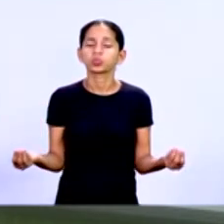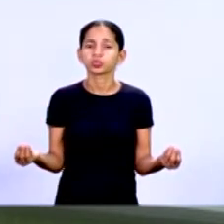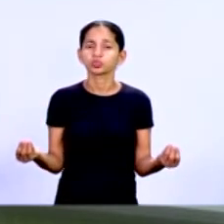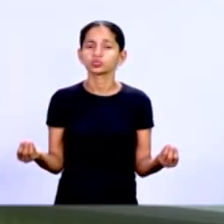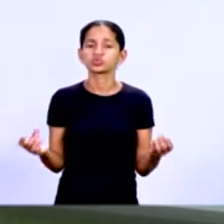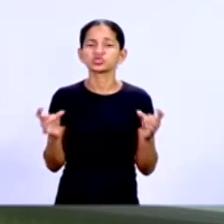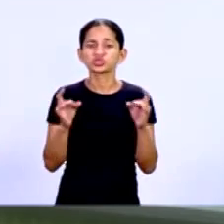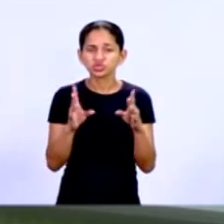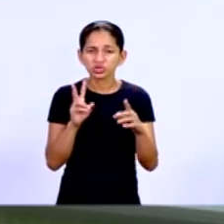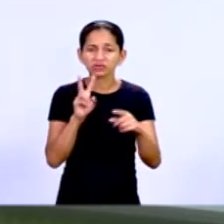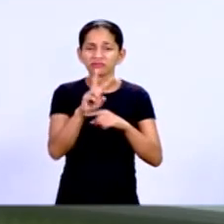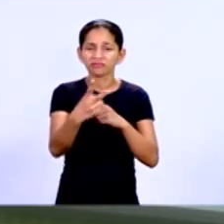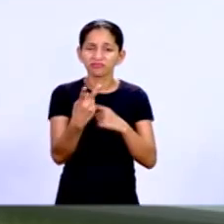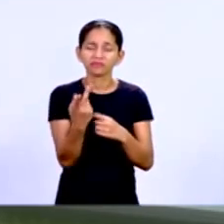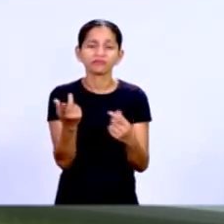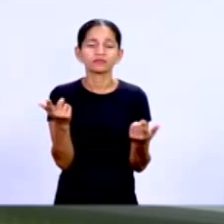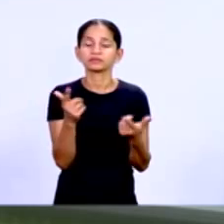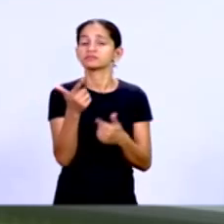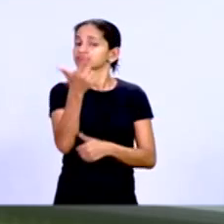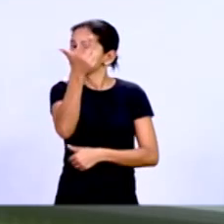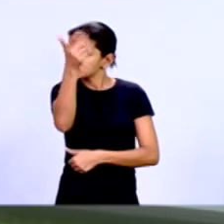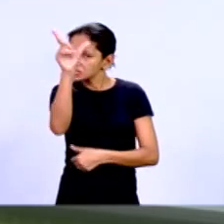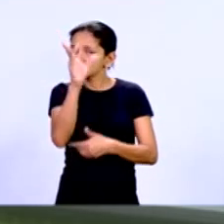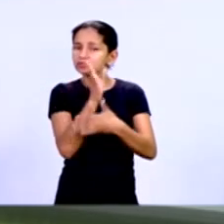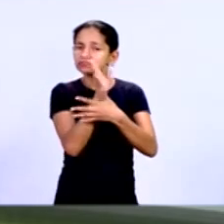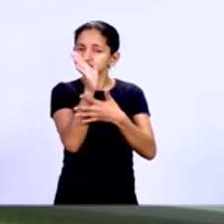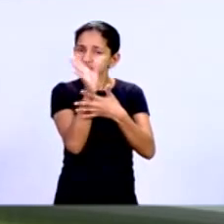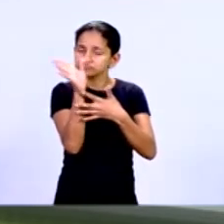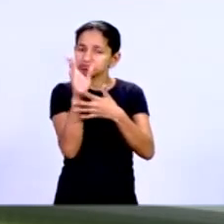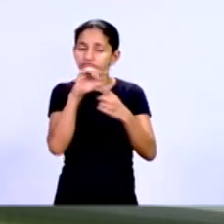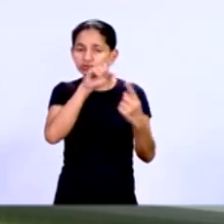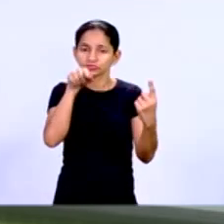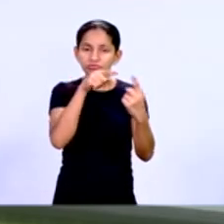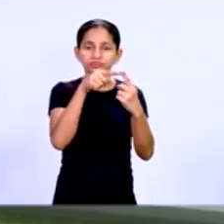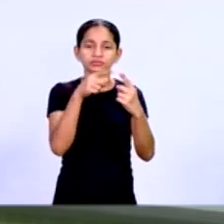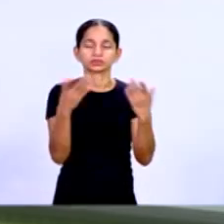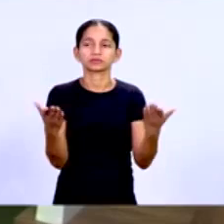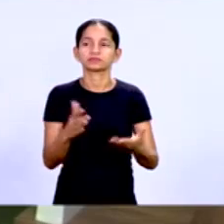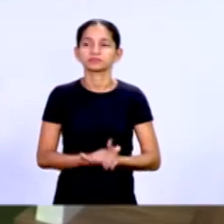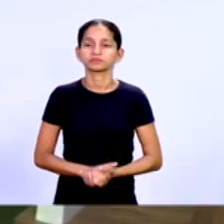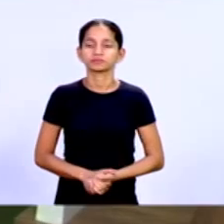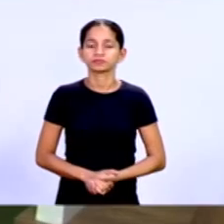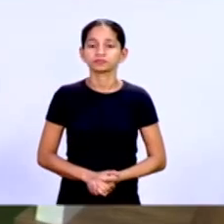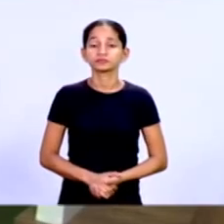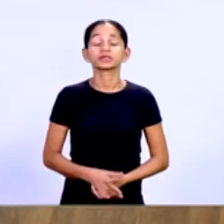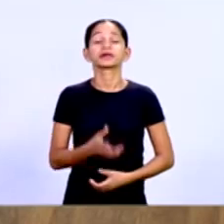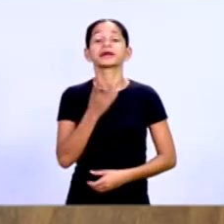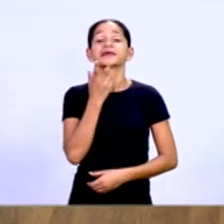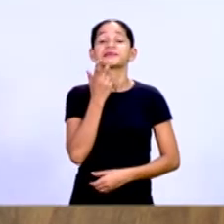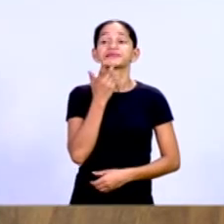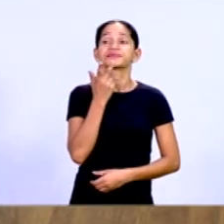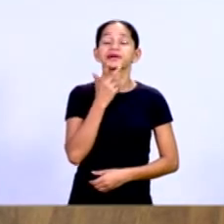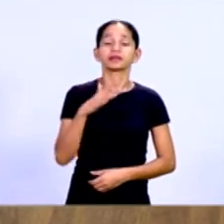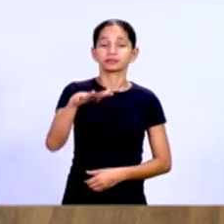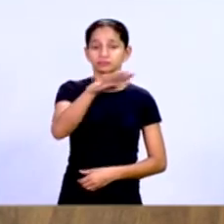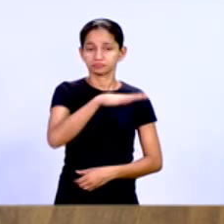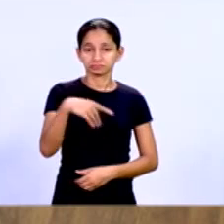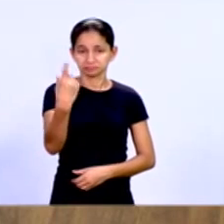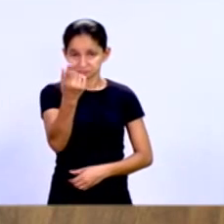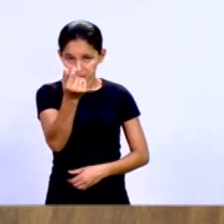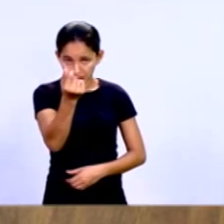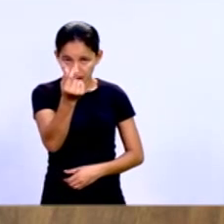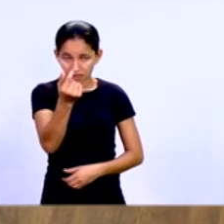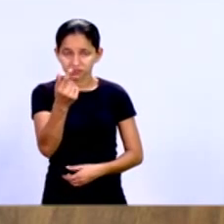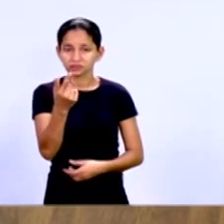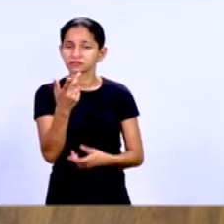só para financiamento. Ele tem outras linhas, não é, professor Ednei? Verdade, professor. Quando a gente fala do mercado de capitais, a gente está